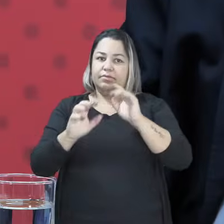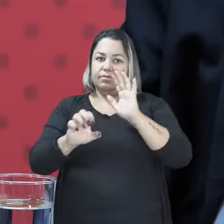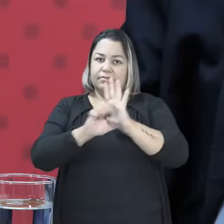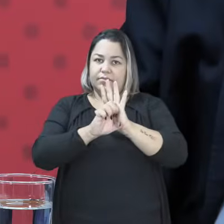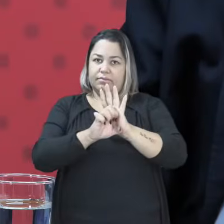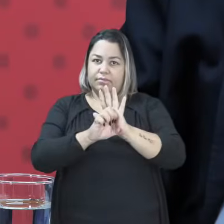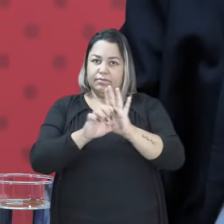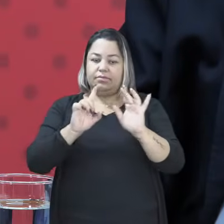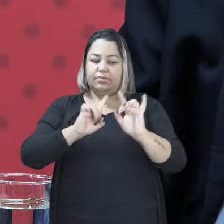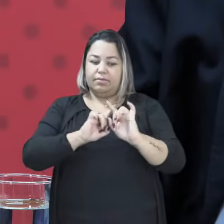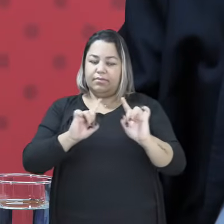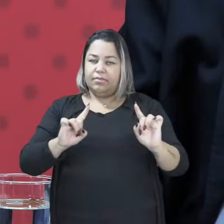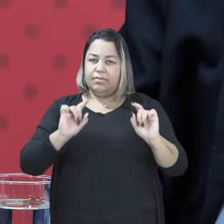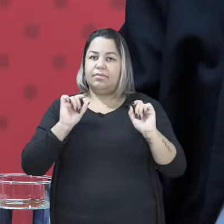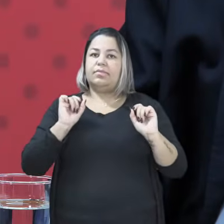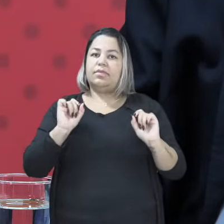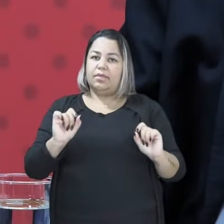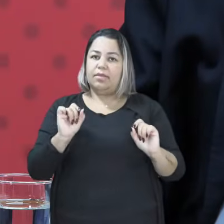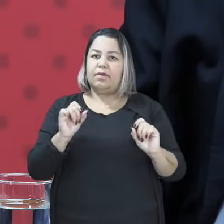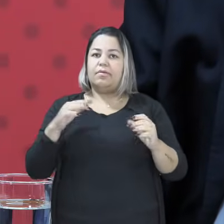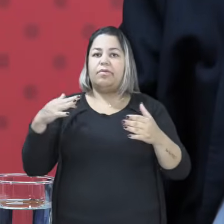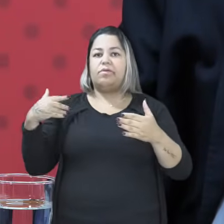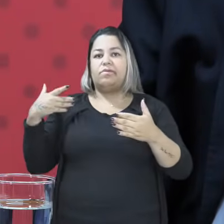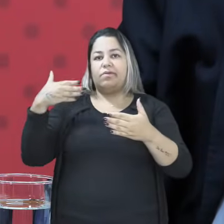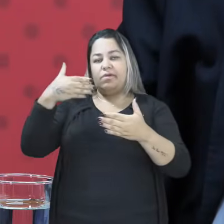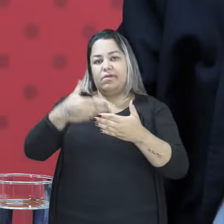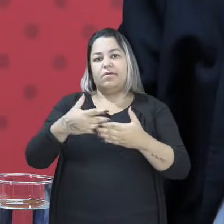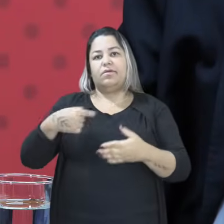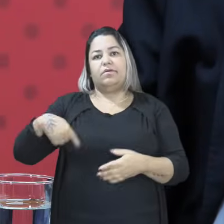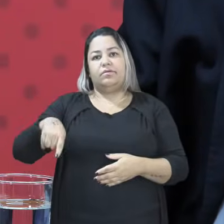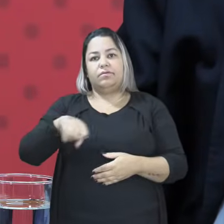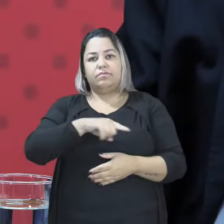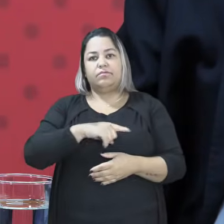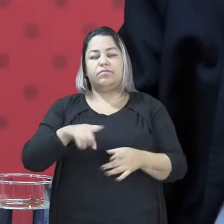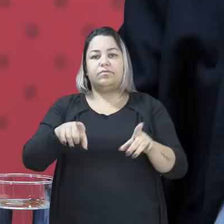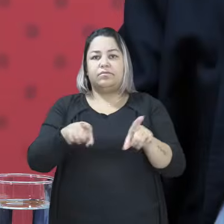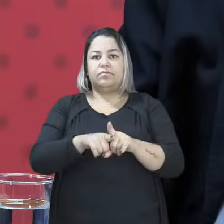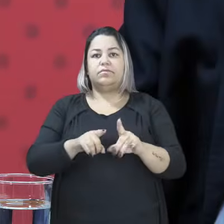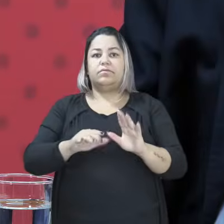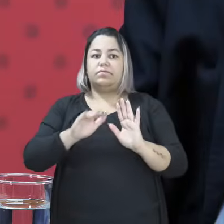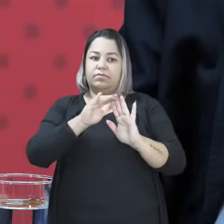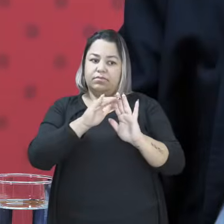mas também avance na nossa formulação programática.